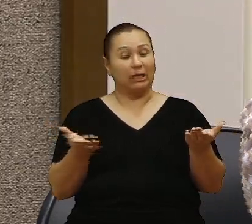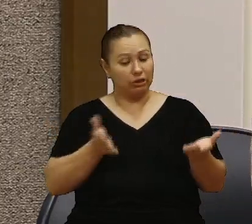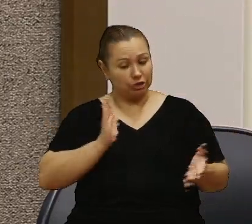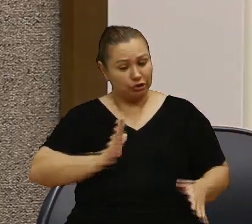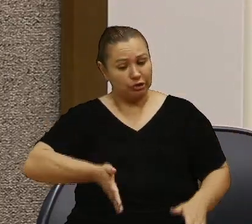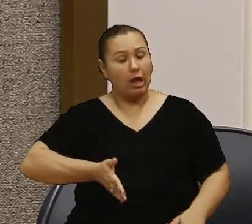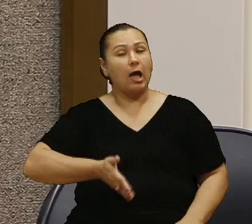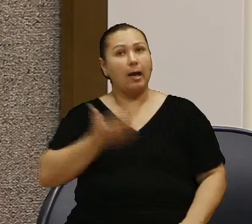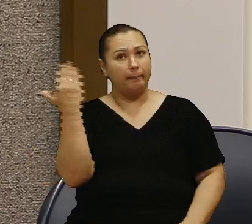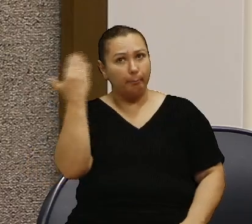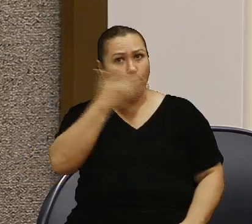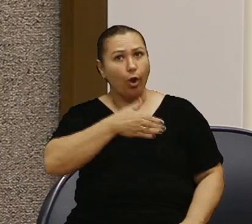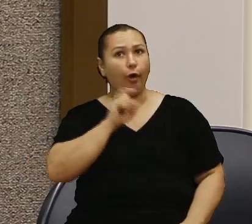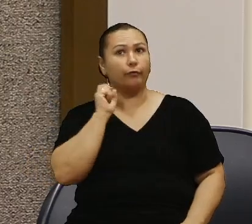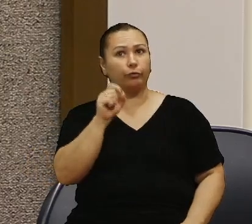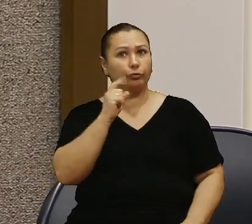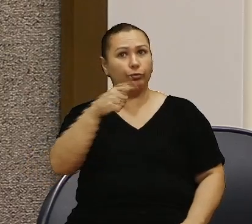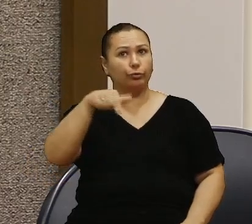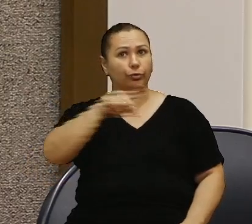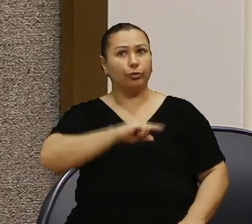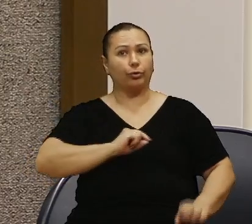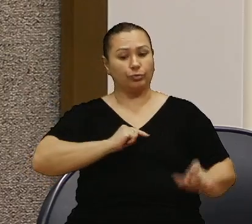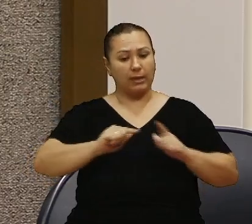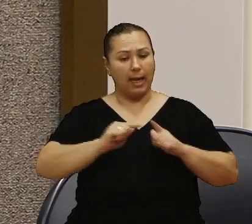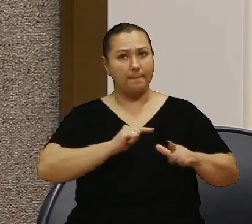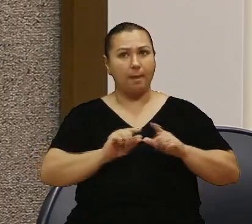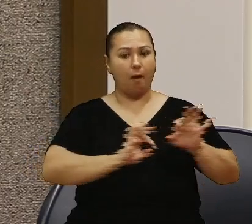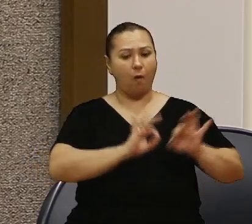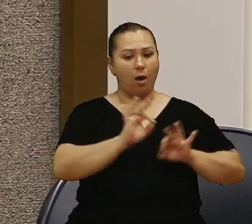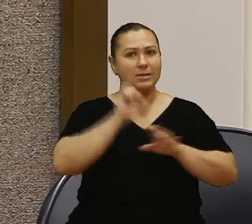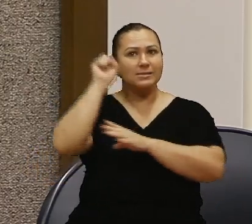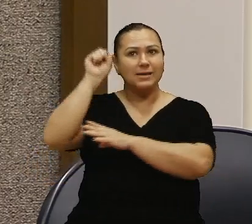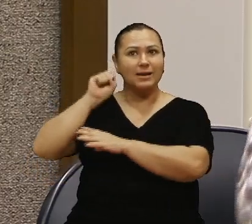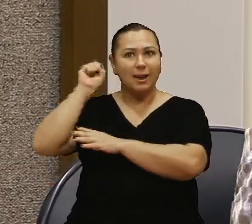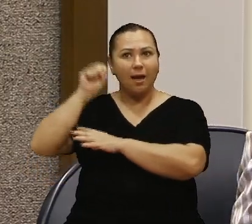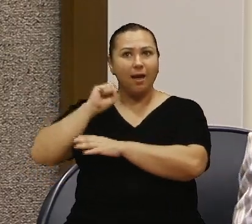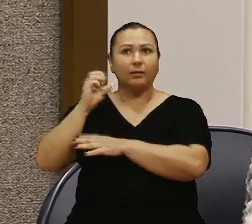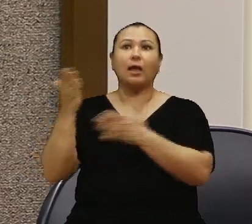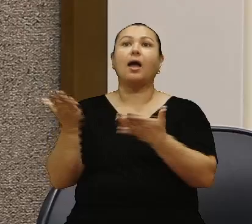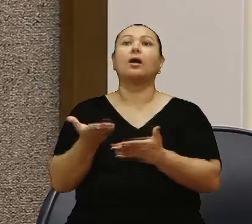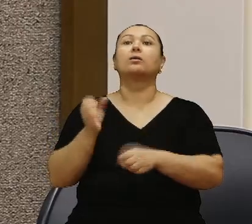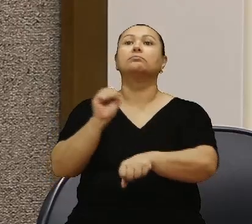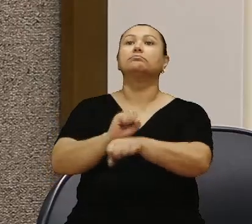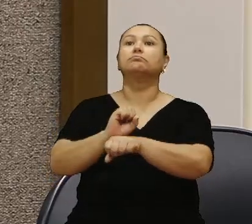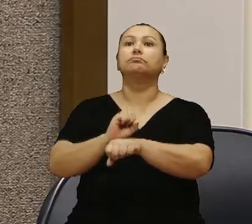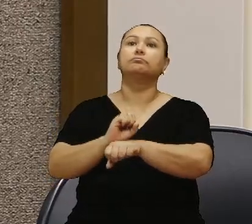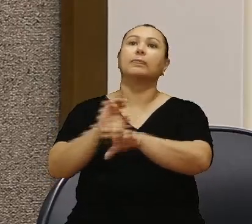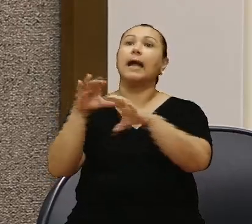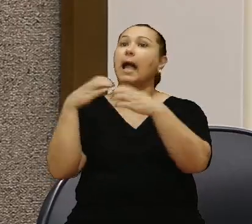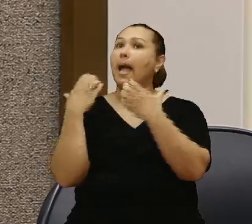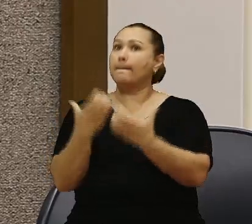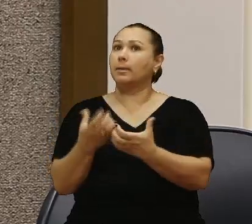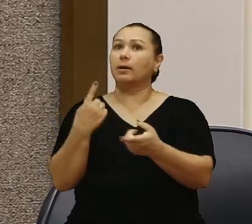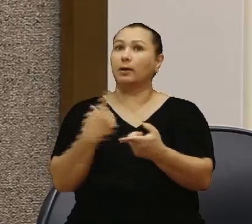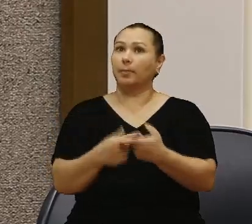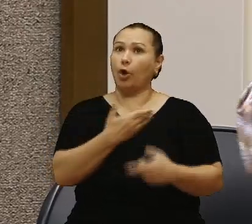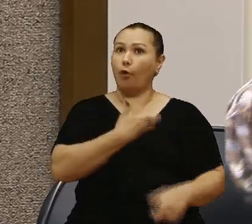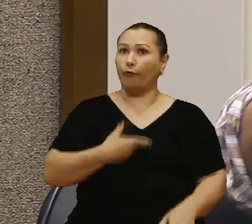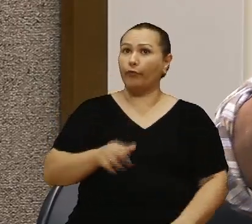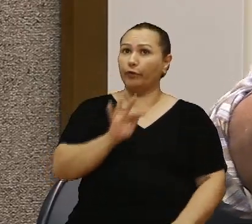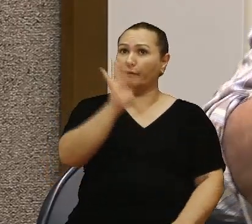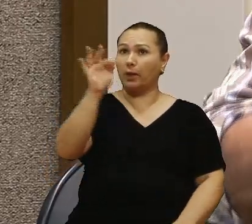pela Comissão de Serviços e Infraestrutura do Senado, agora está tramitando na Câmara. Eu tenho muita esperança, porque o governo federal